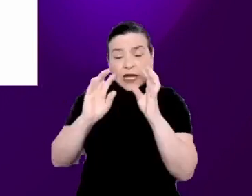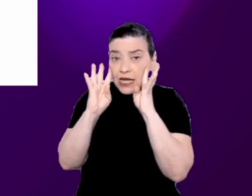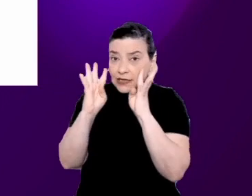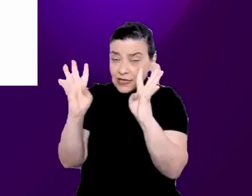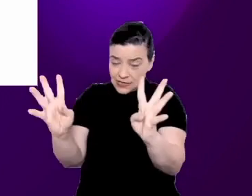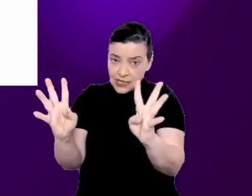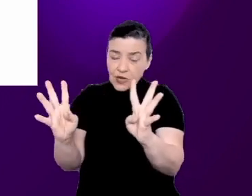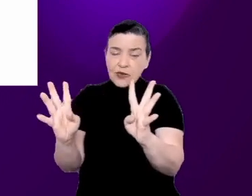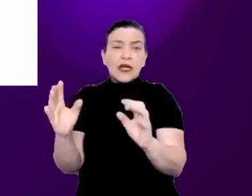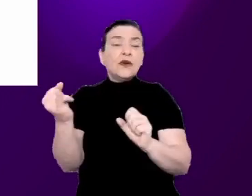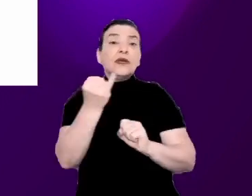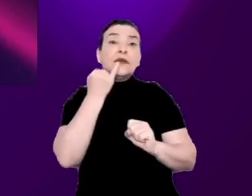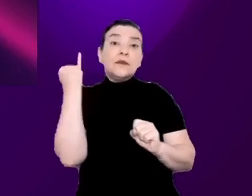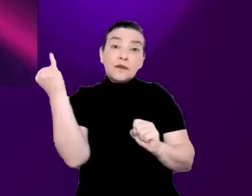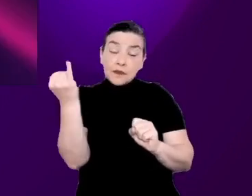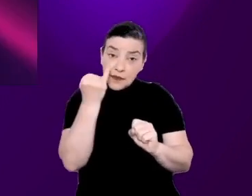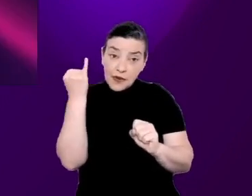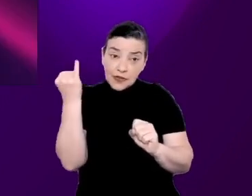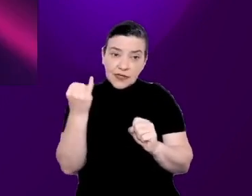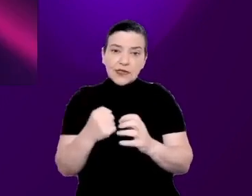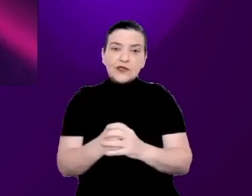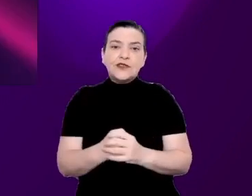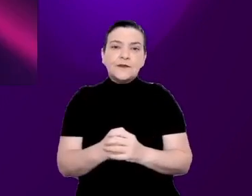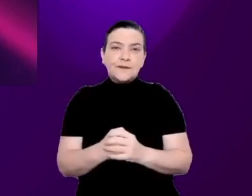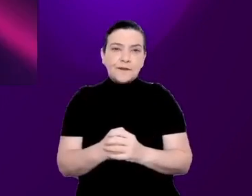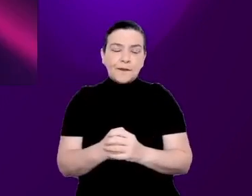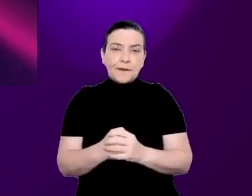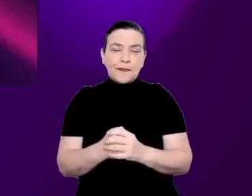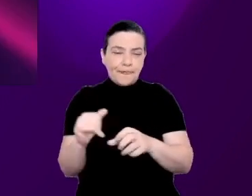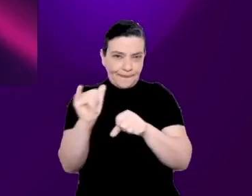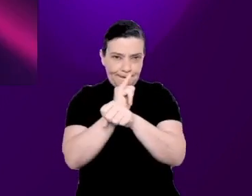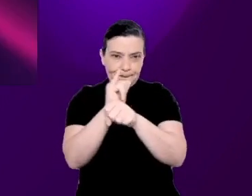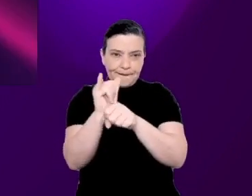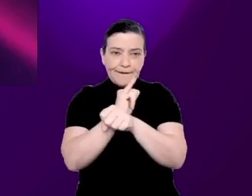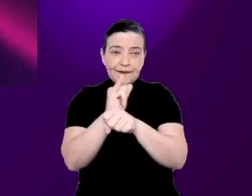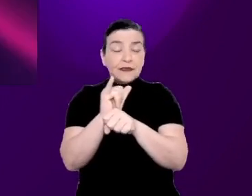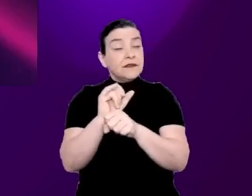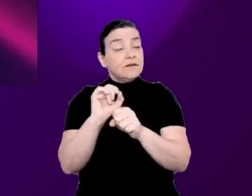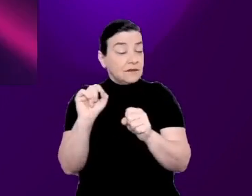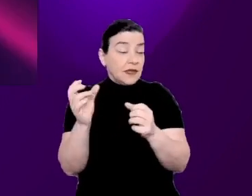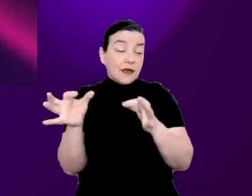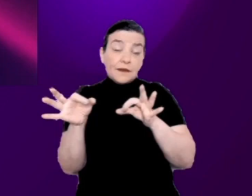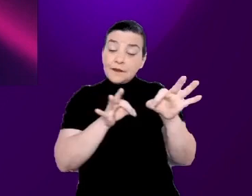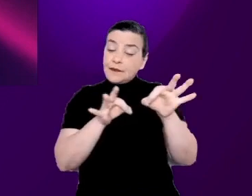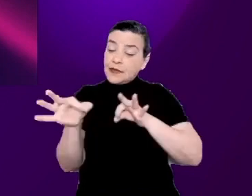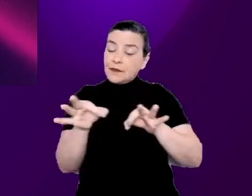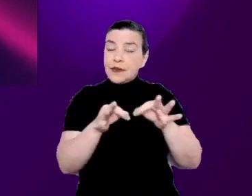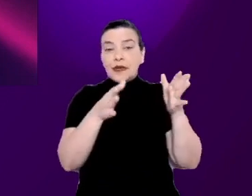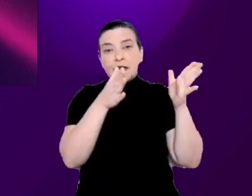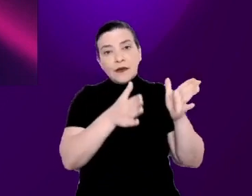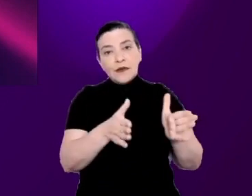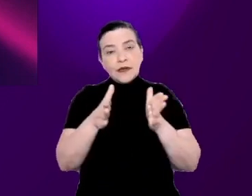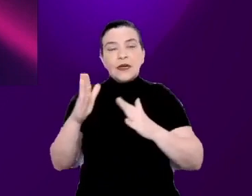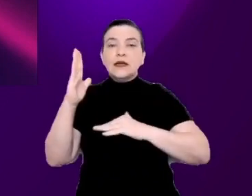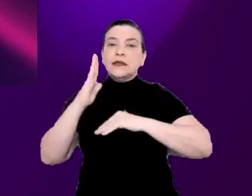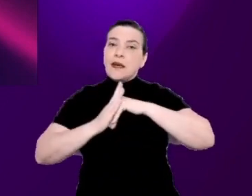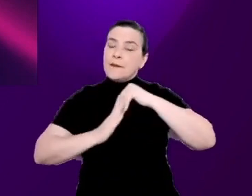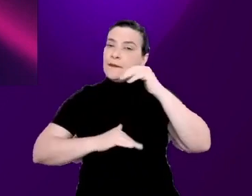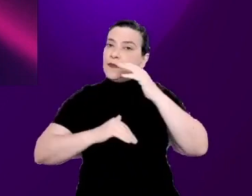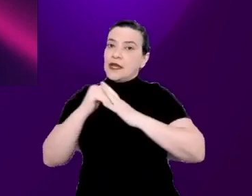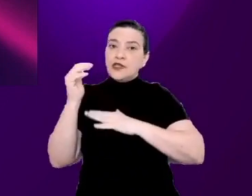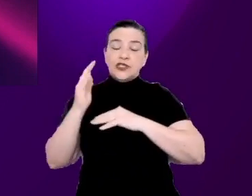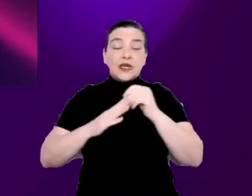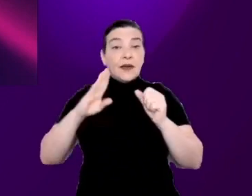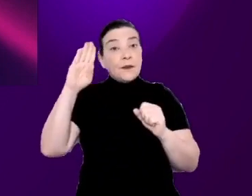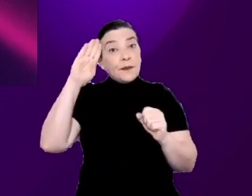Então, um ponto central dessa estratégia é organizar nossa prática em torno do valor e